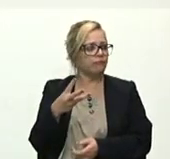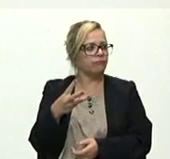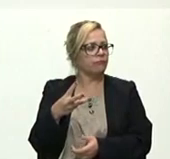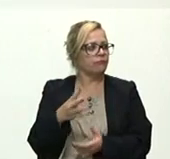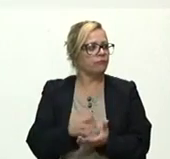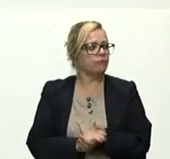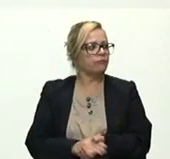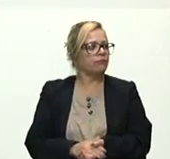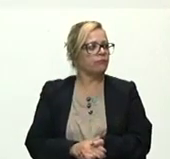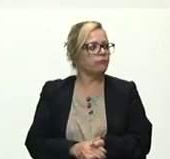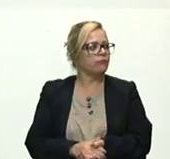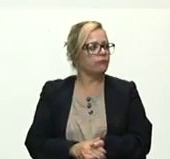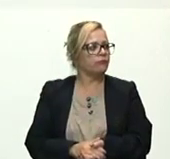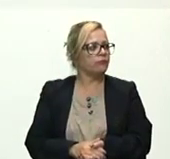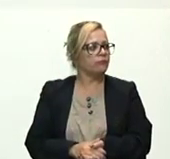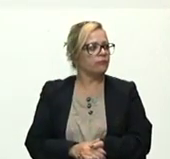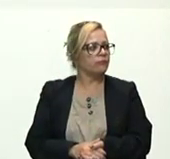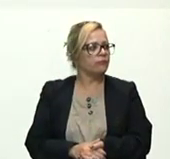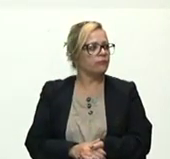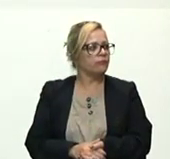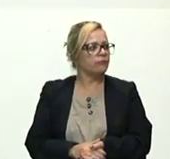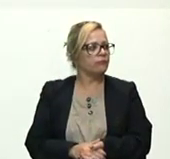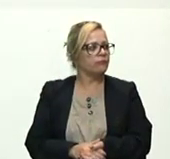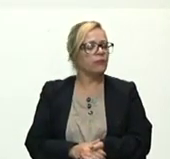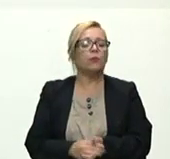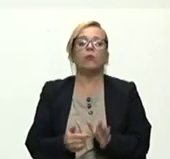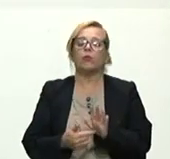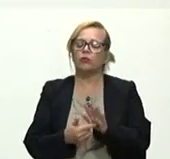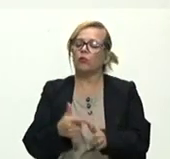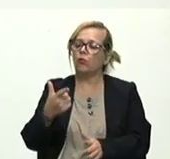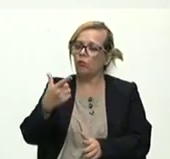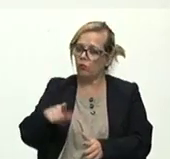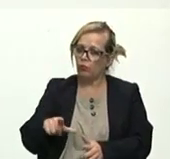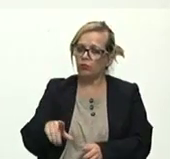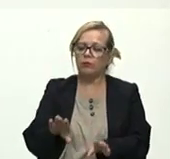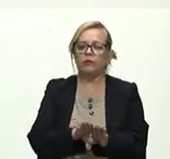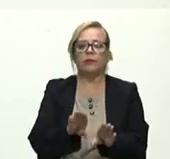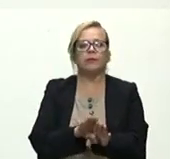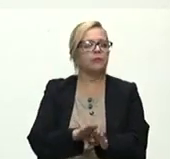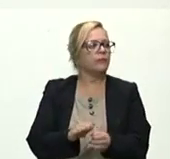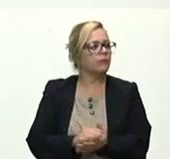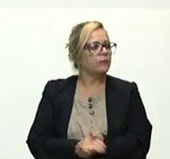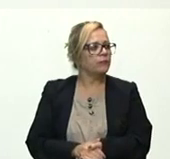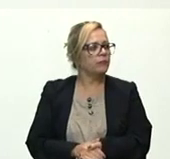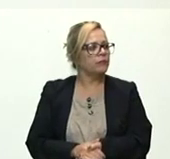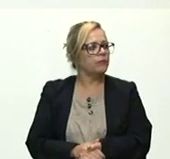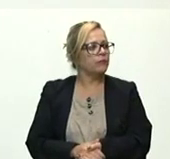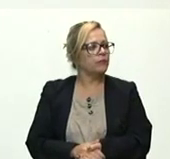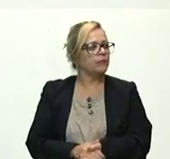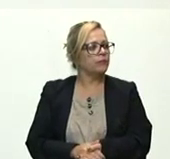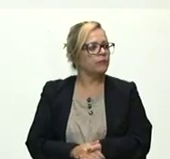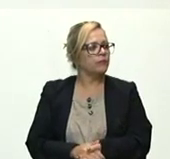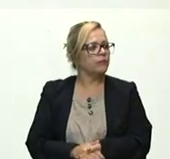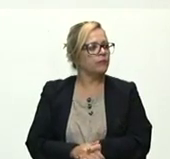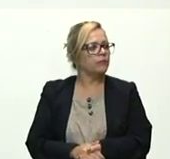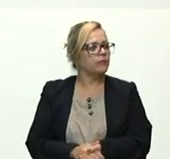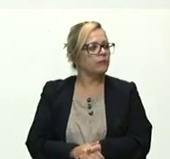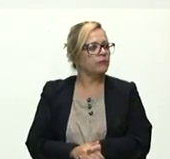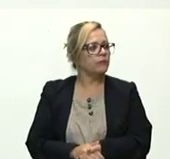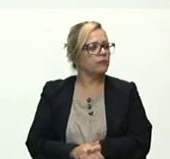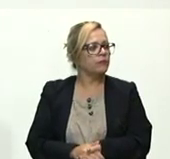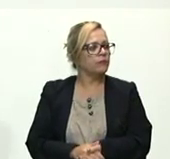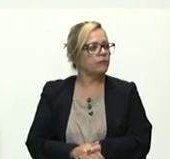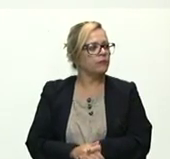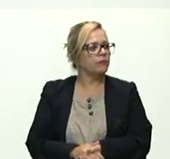Reg. Digito o número 3. Sendo apresentadas outras opções, linear, log, exponencial. Eu quero a linear, que é referente a